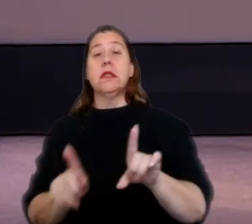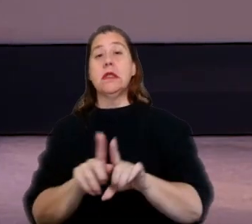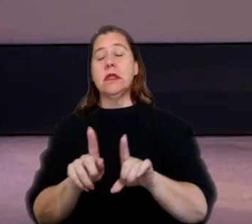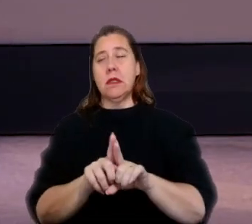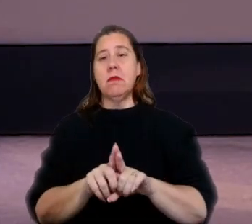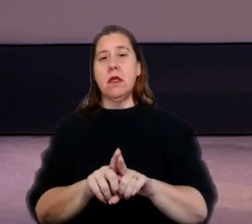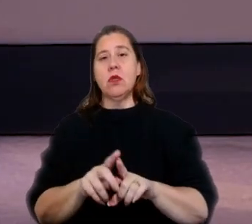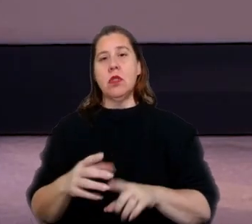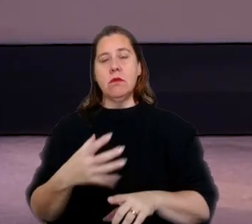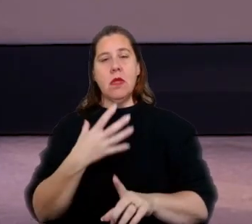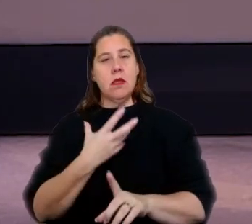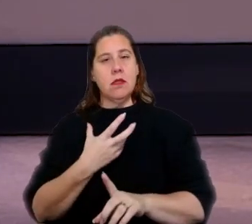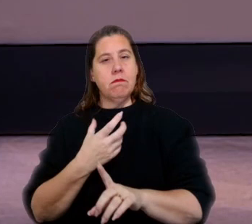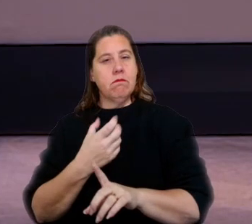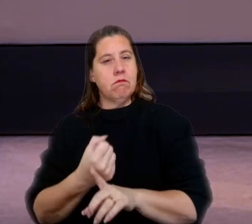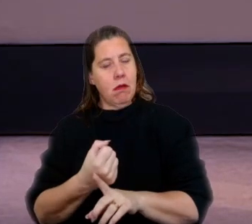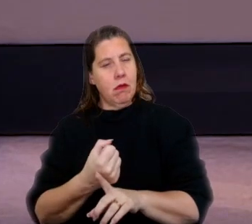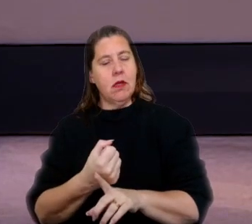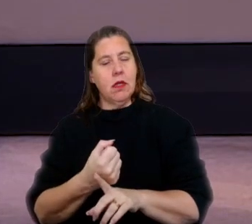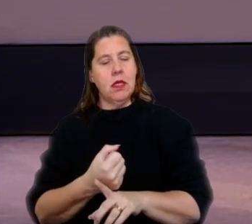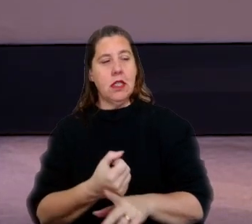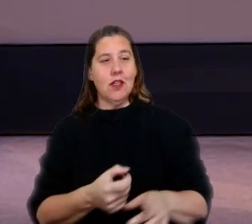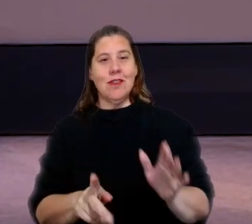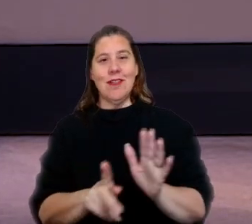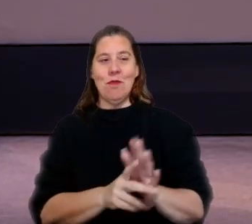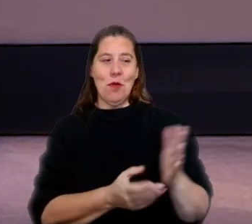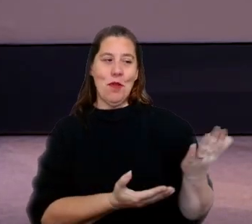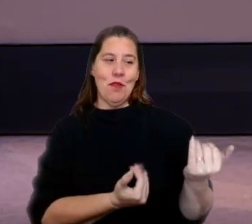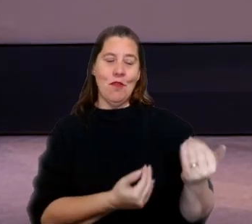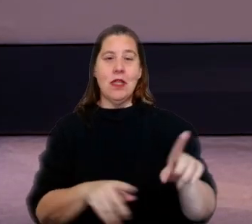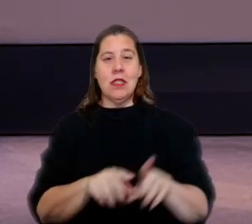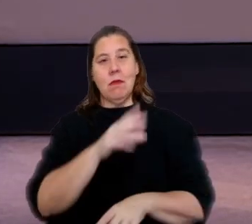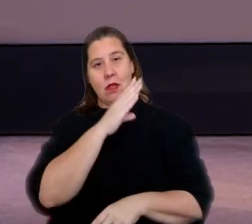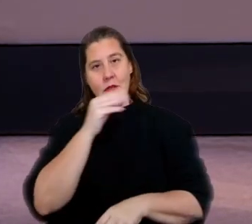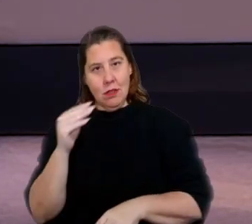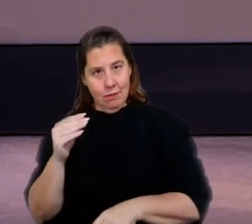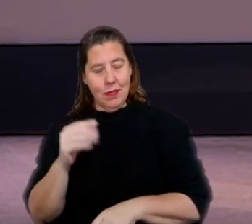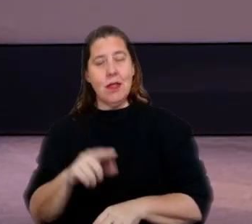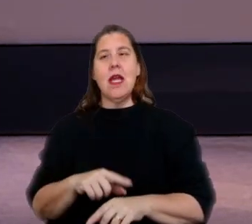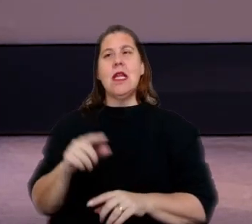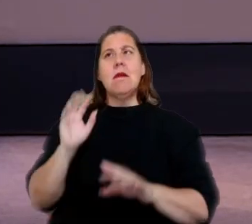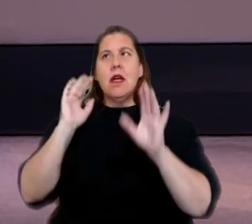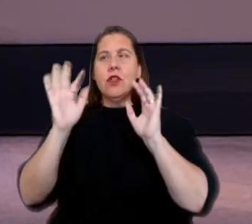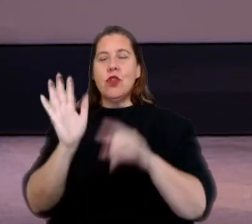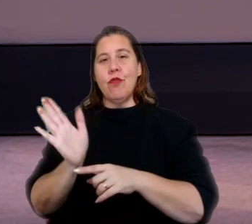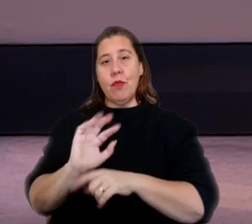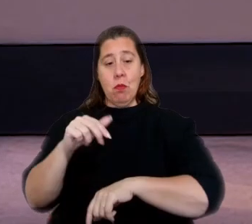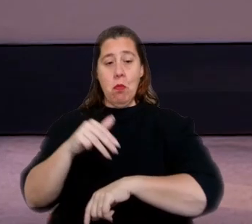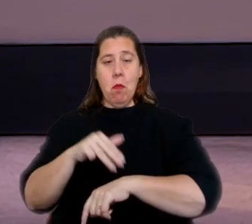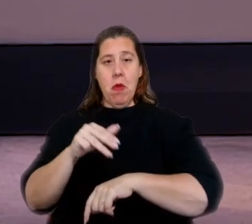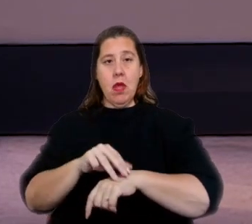buscou inspiração para esse filme na própria infância, na própria adolescência dele. Ele concebeu esse filme durante a pandemia, num momento de